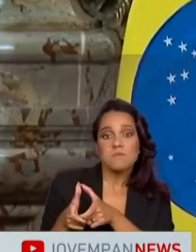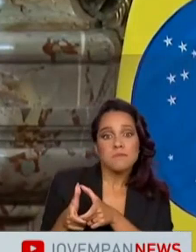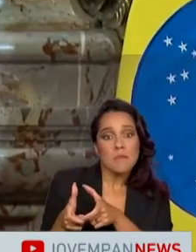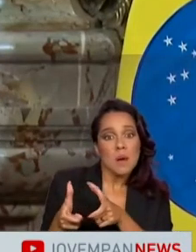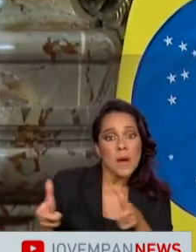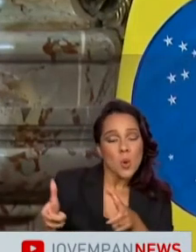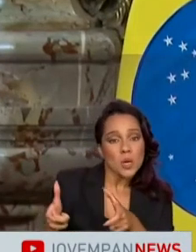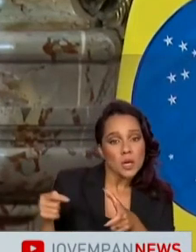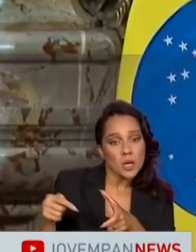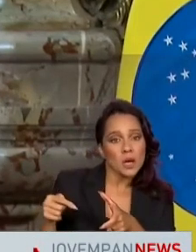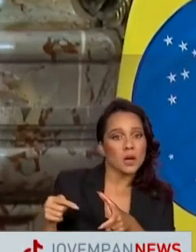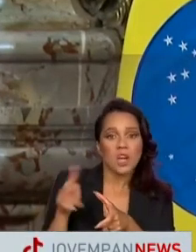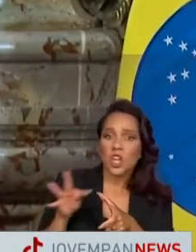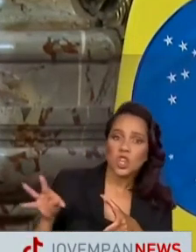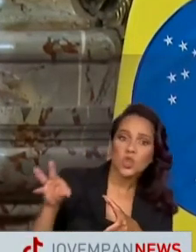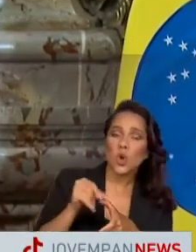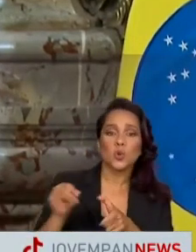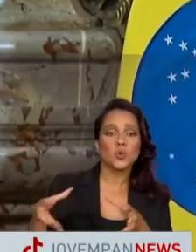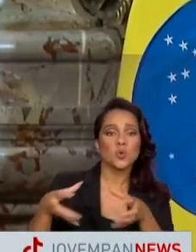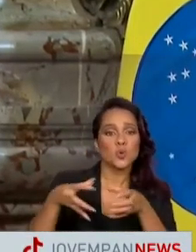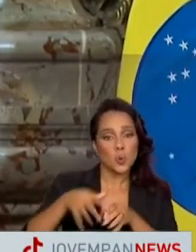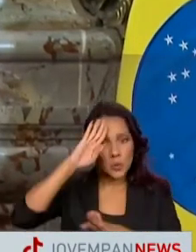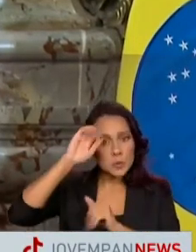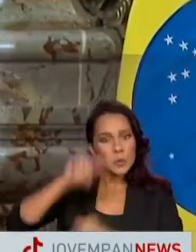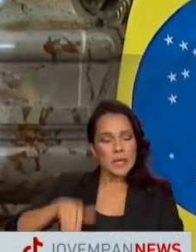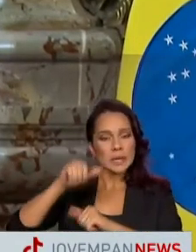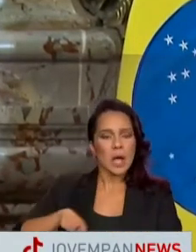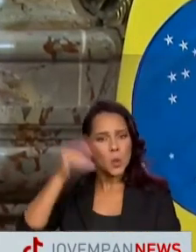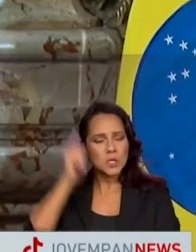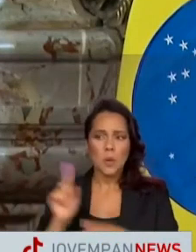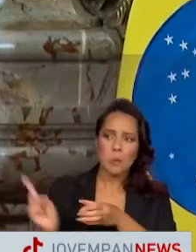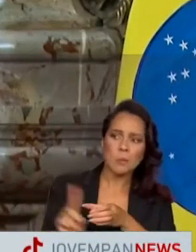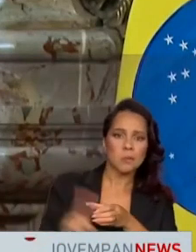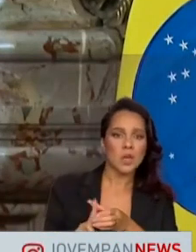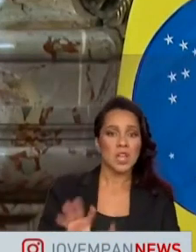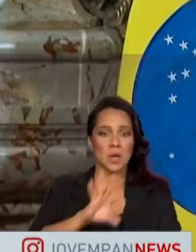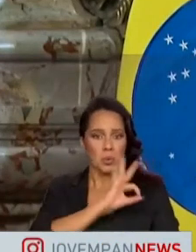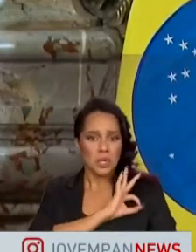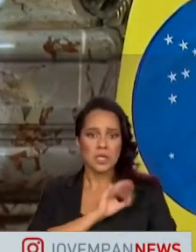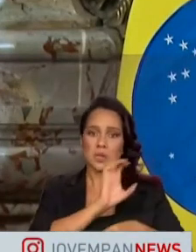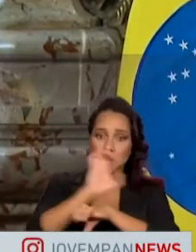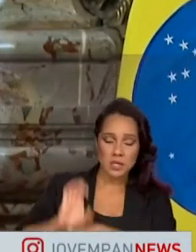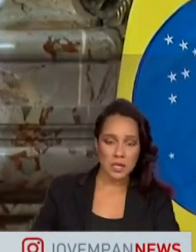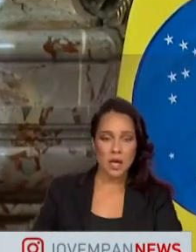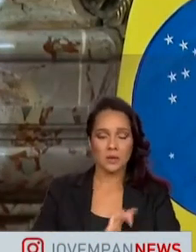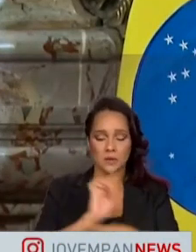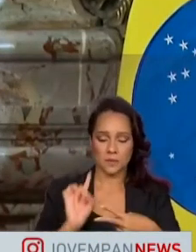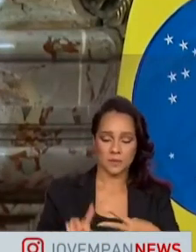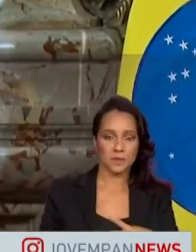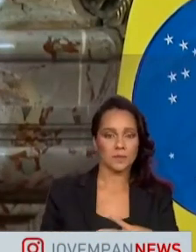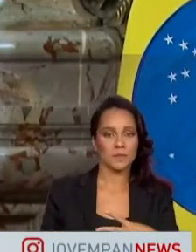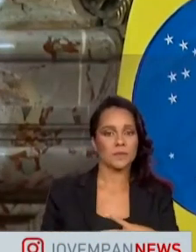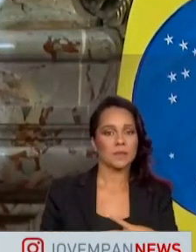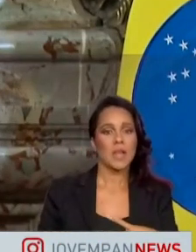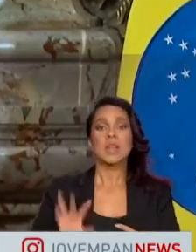a maioria. Em todas as forças militares. Em todas as forças militares. Da polícia dos estados. De la policía de